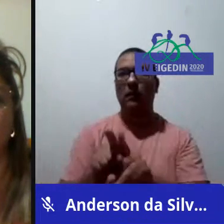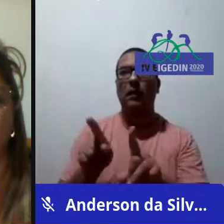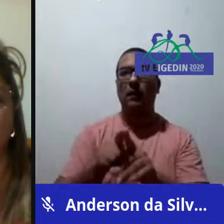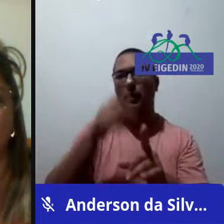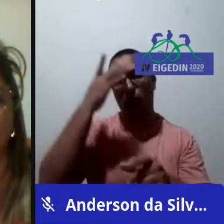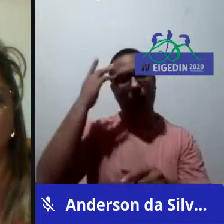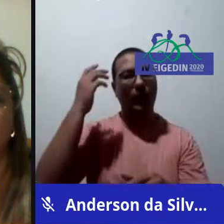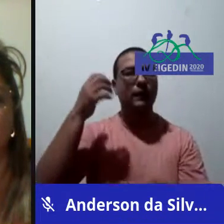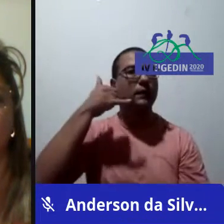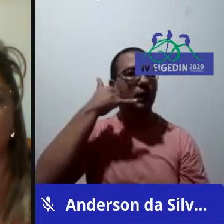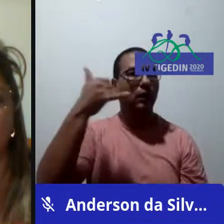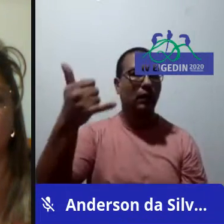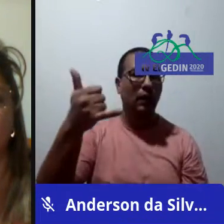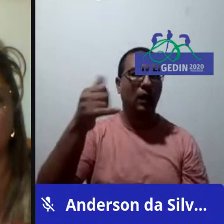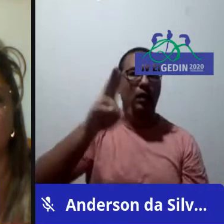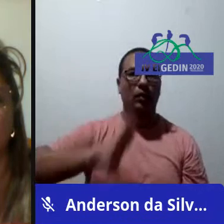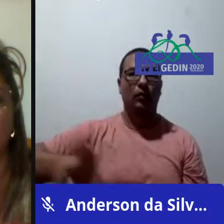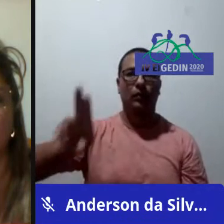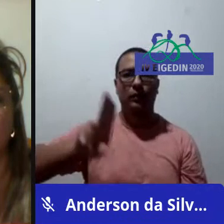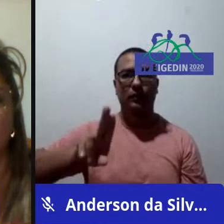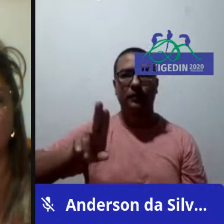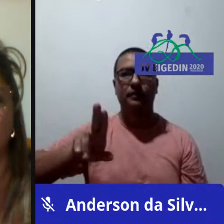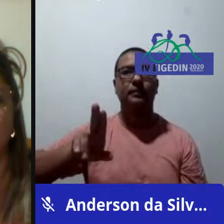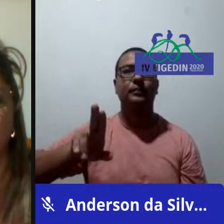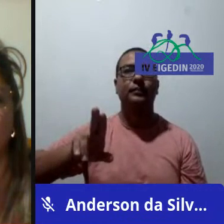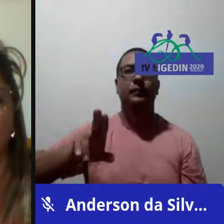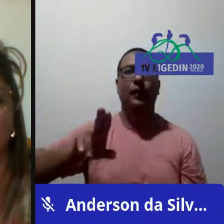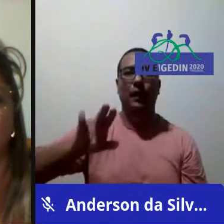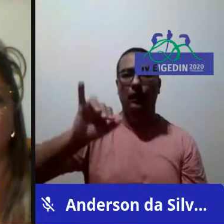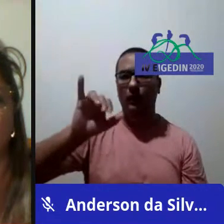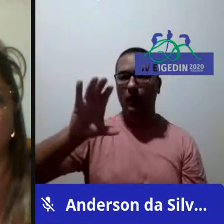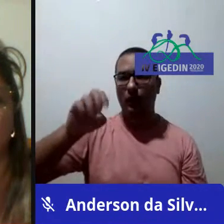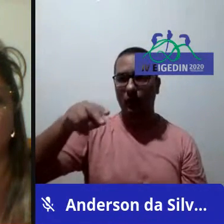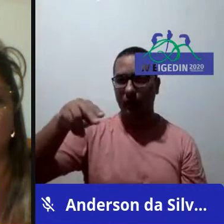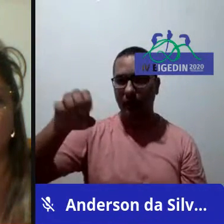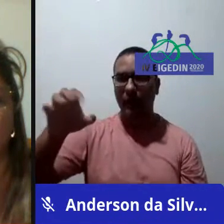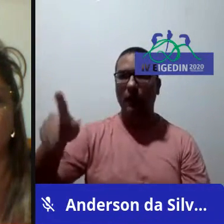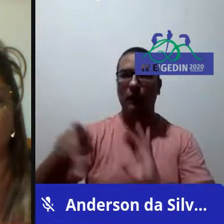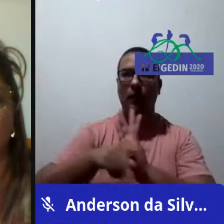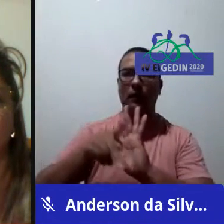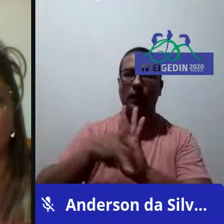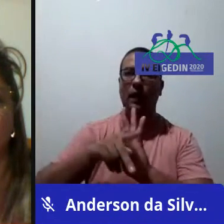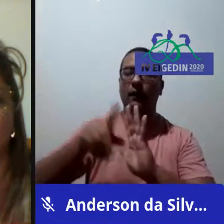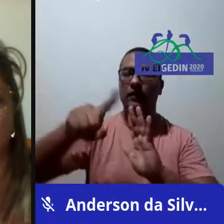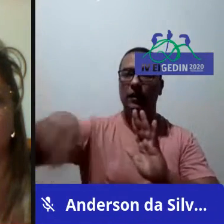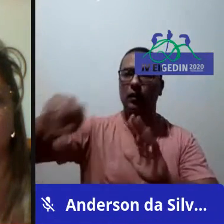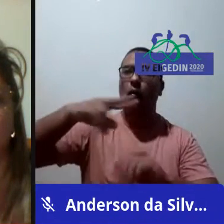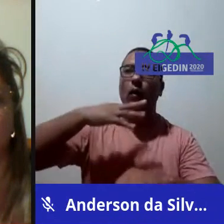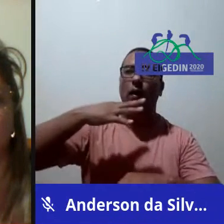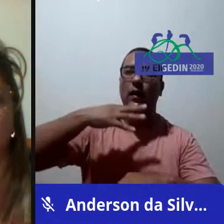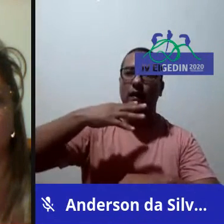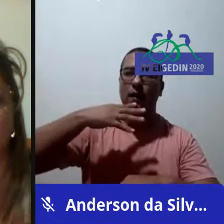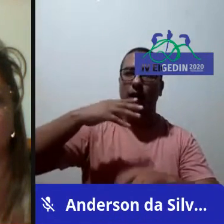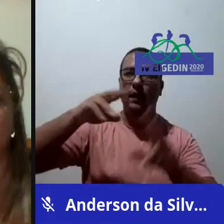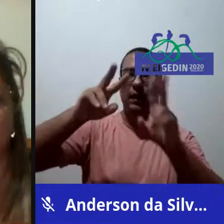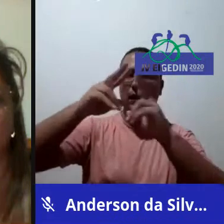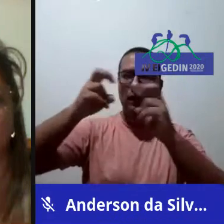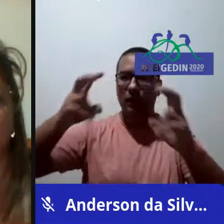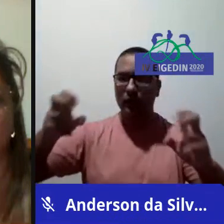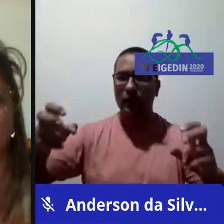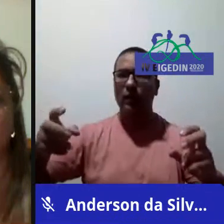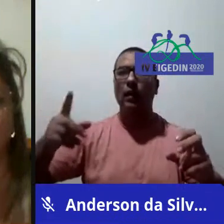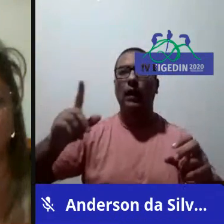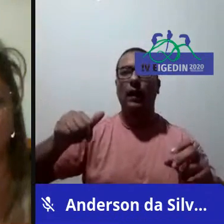do continente, da Ponte Hércio Luz, que é o ícone de Florianópolis, né? Todo mundo conhece Florianópolis por causa da Ponte Hércio Luz,